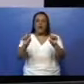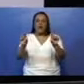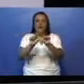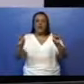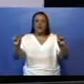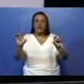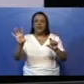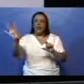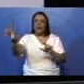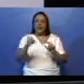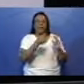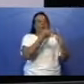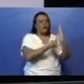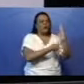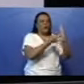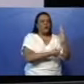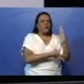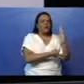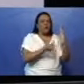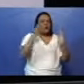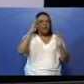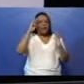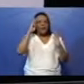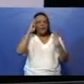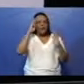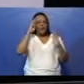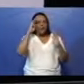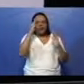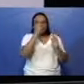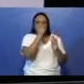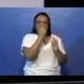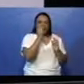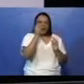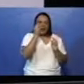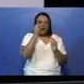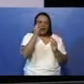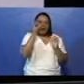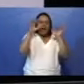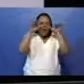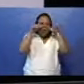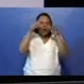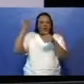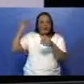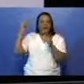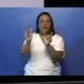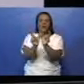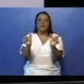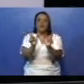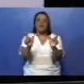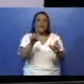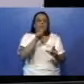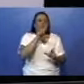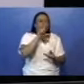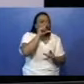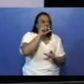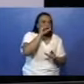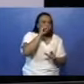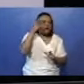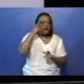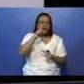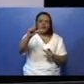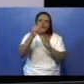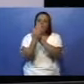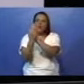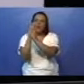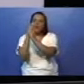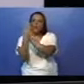retirada do texto lá das memórias da emília e narizinho ganhou uma bonequinha de pano ao